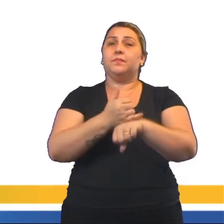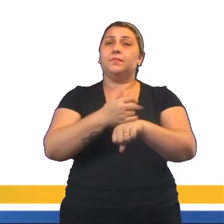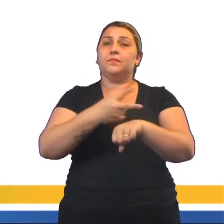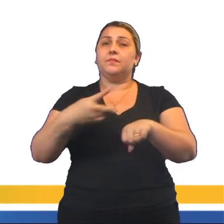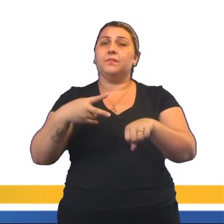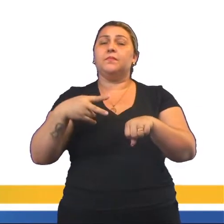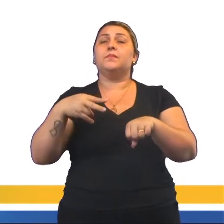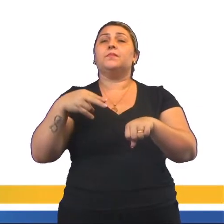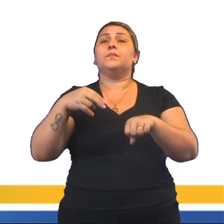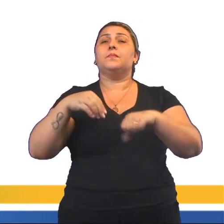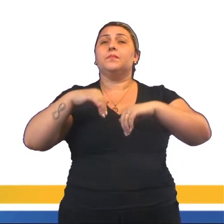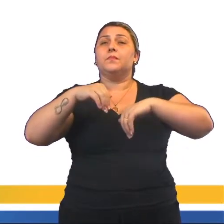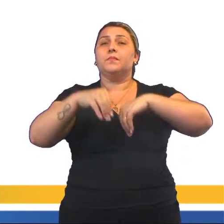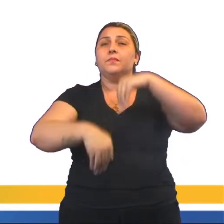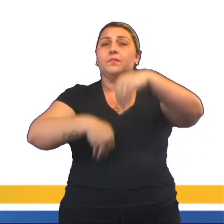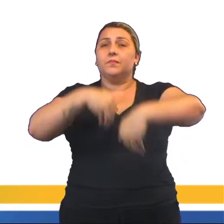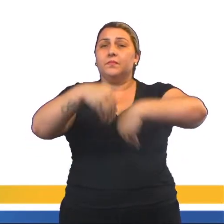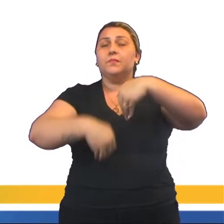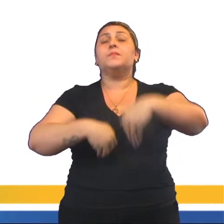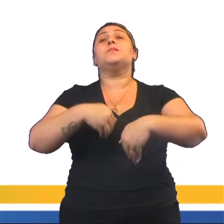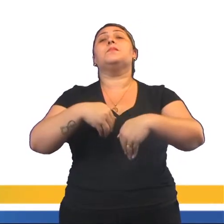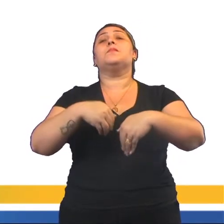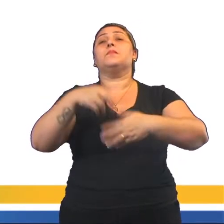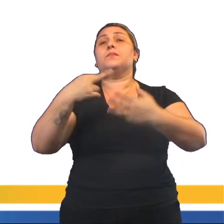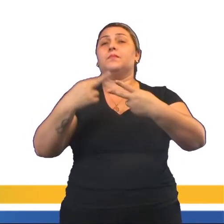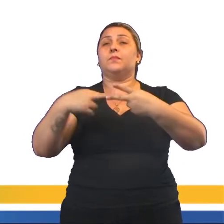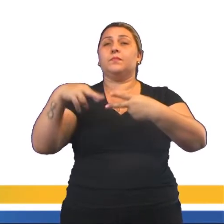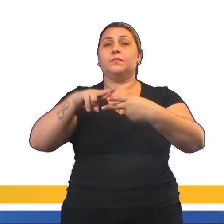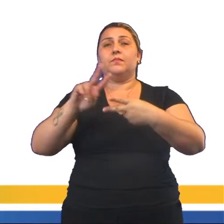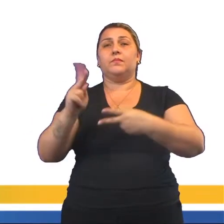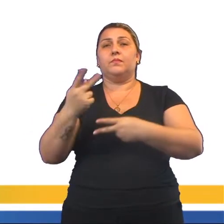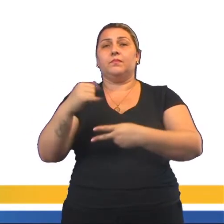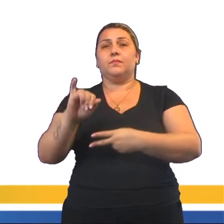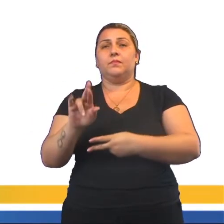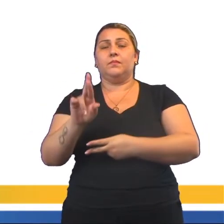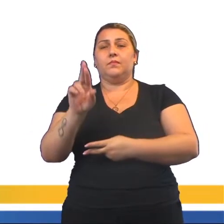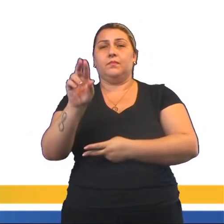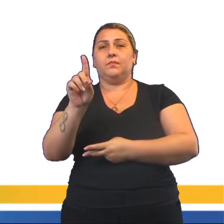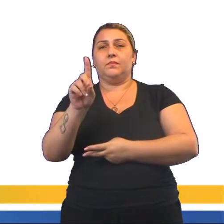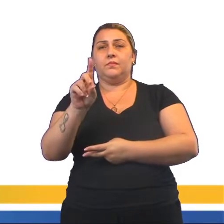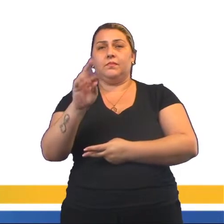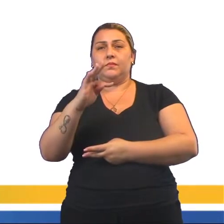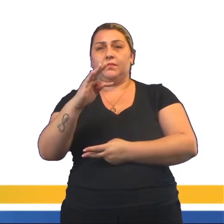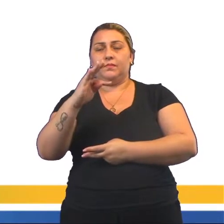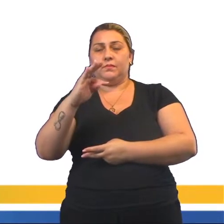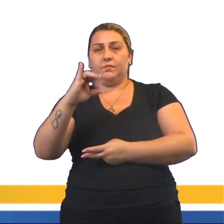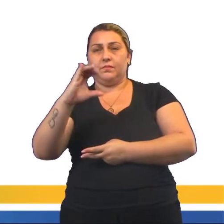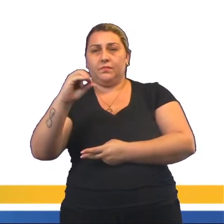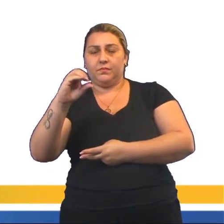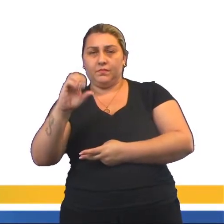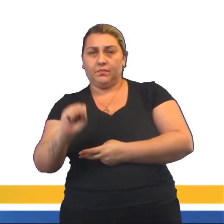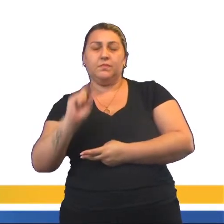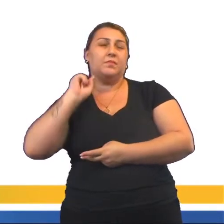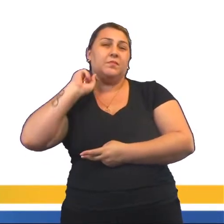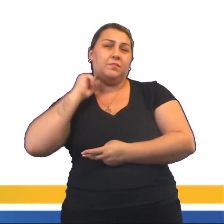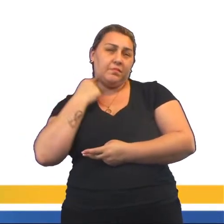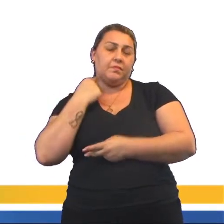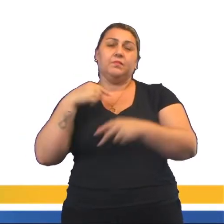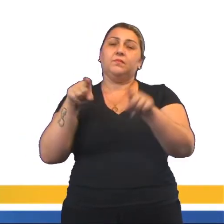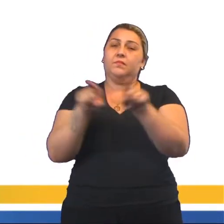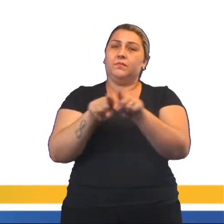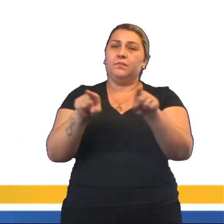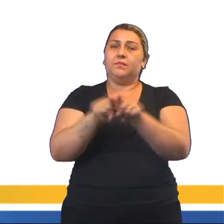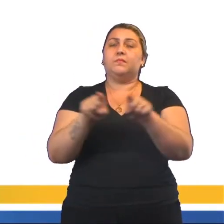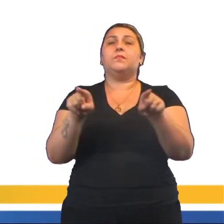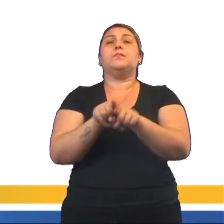Mineração e suas consequências para os recursos hídricos. E aí nós vamos pontuar algumas questões aí. Poluição dos recursos hídricos,